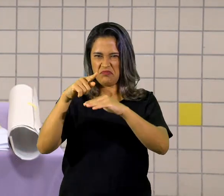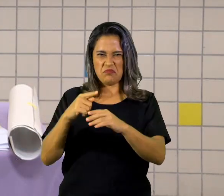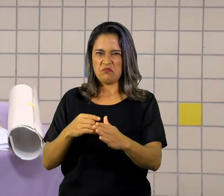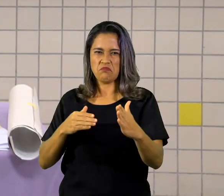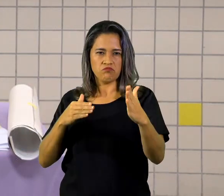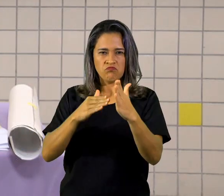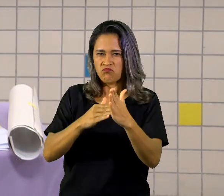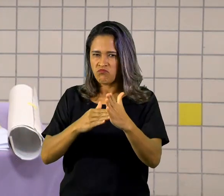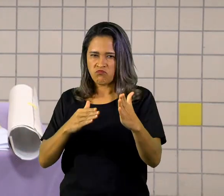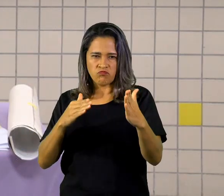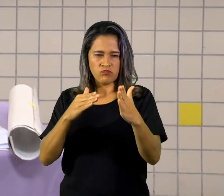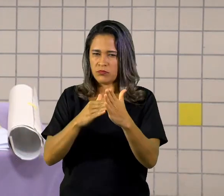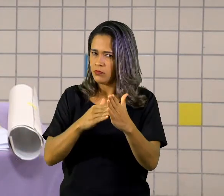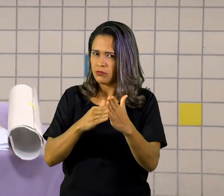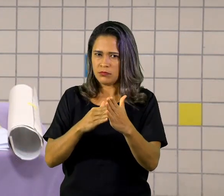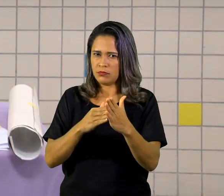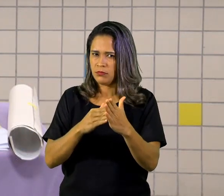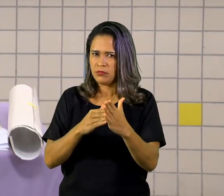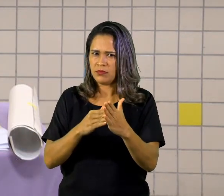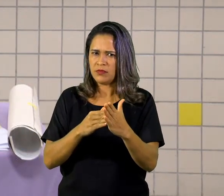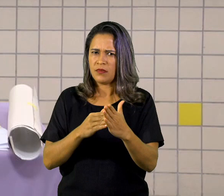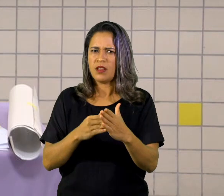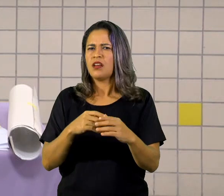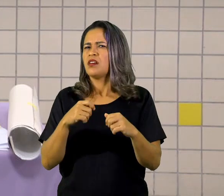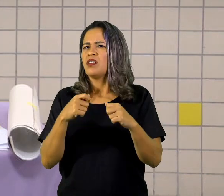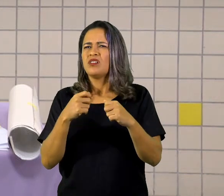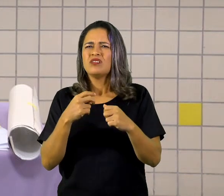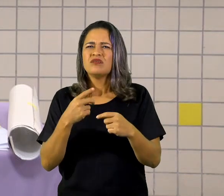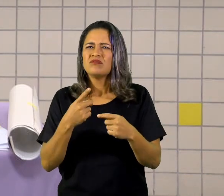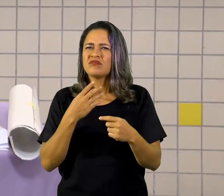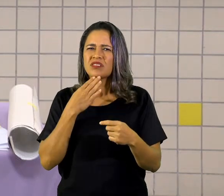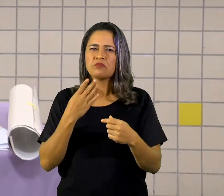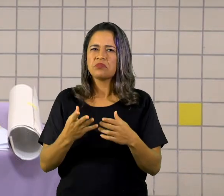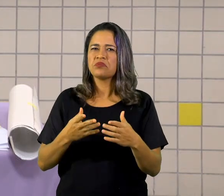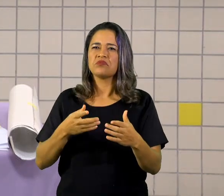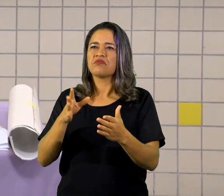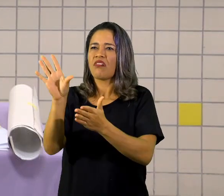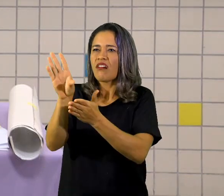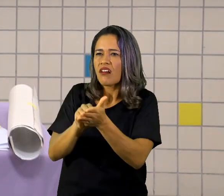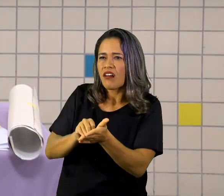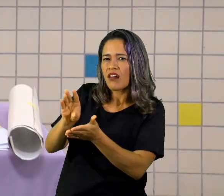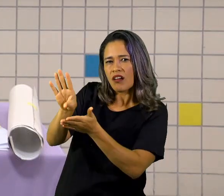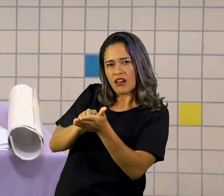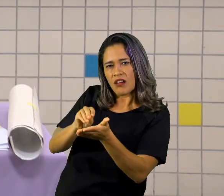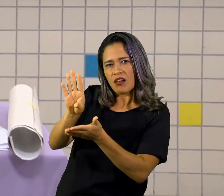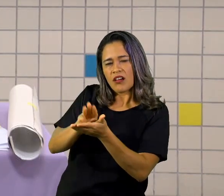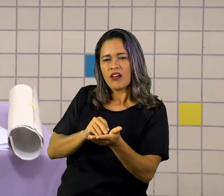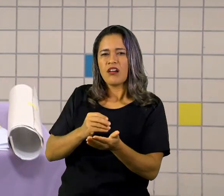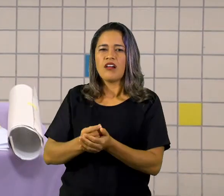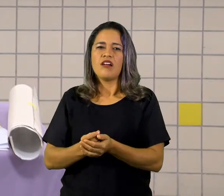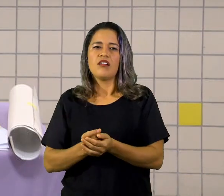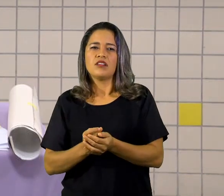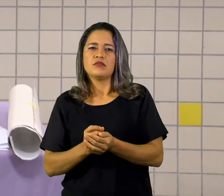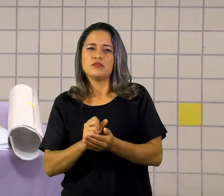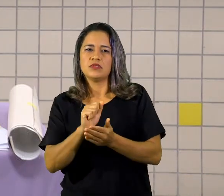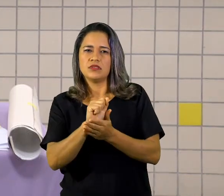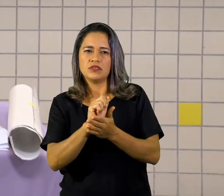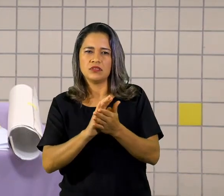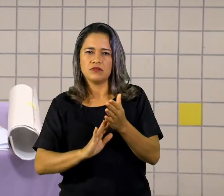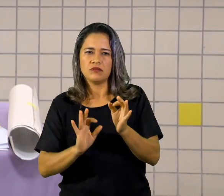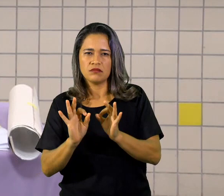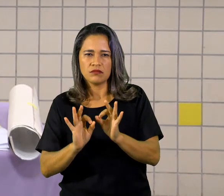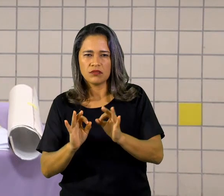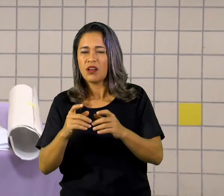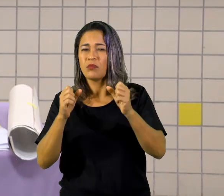que a criança faça cópias, que a criança faça exercícios mecanizados. Não,